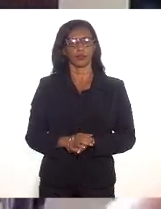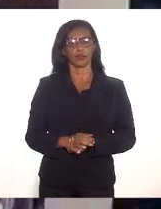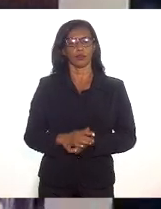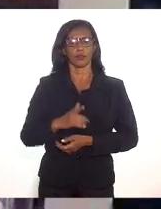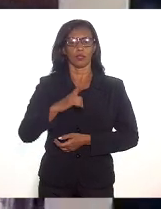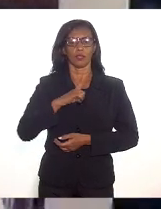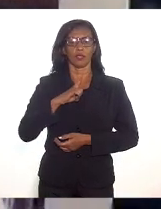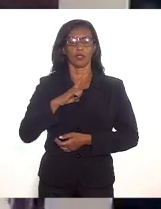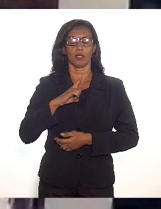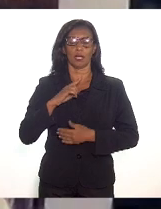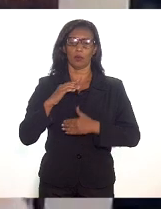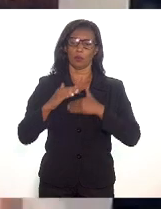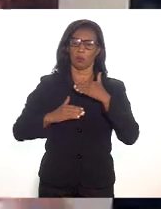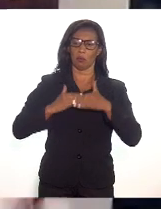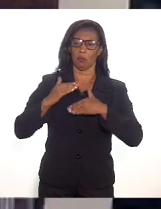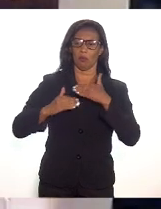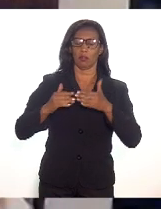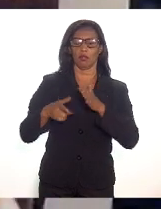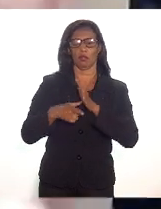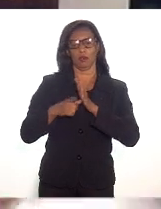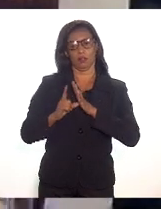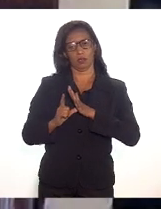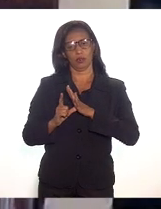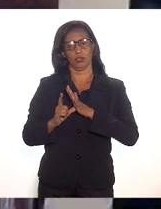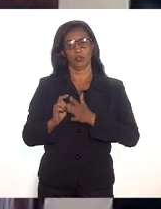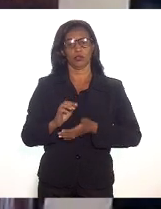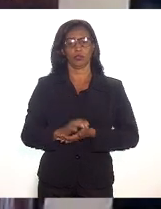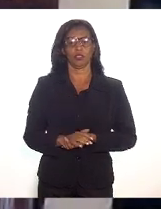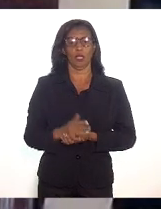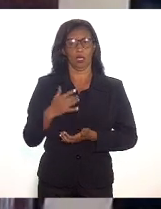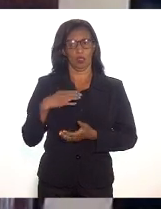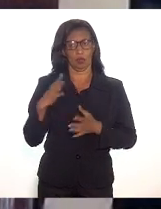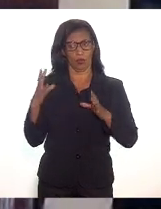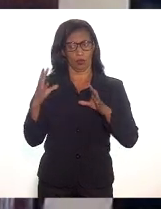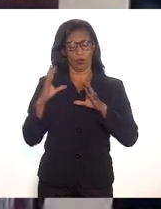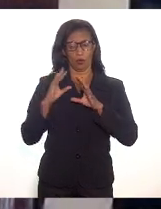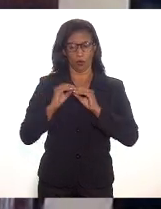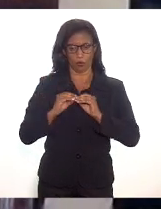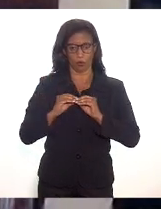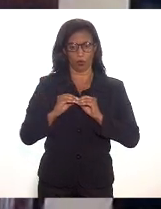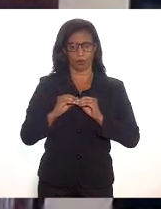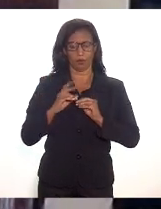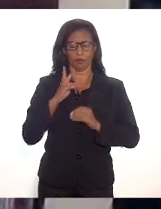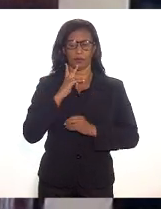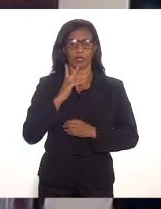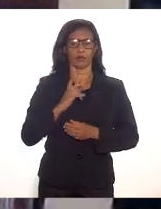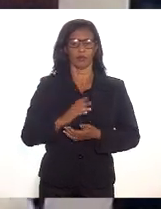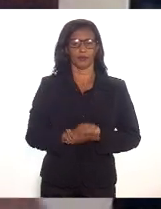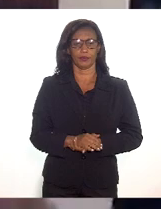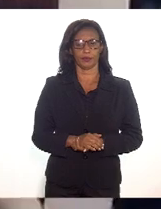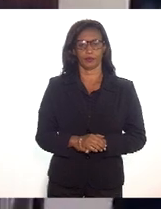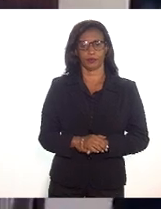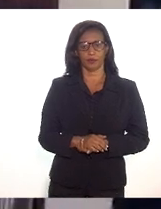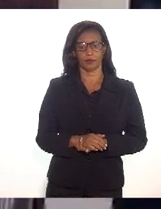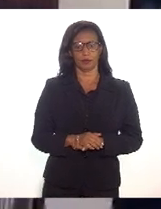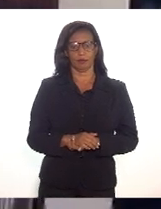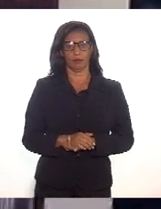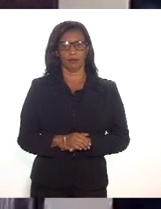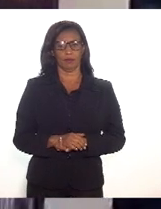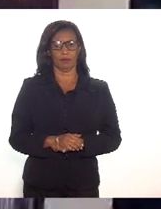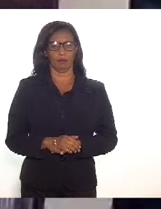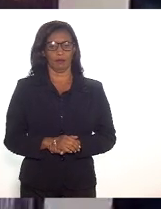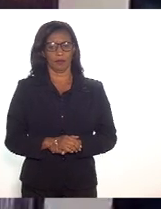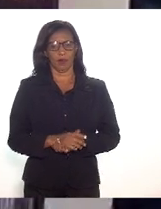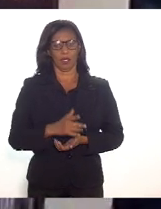existem concepções, e aí eu vou concluindo, dizer que tem aqueles